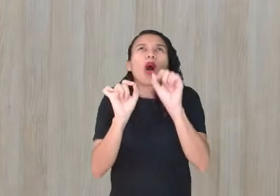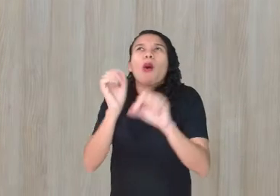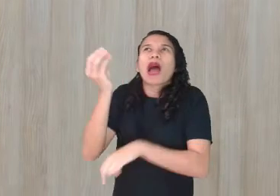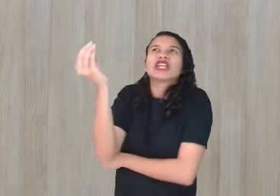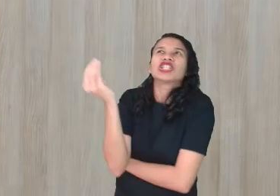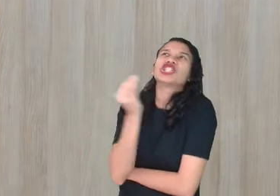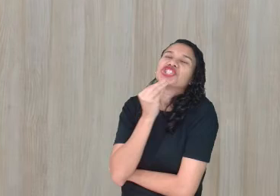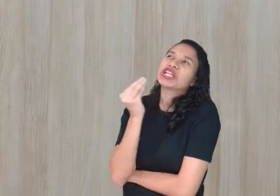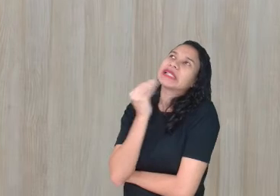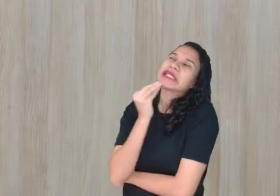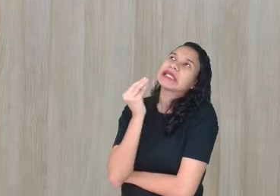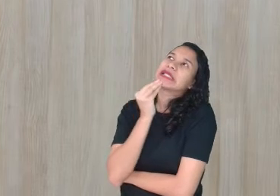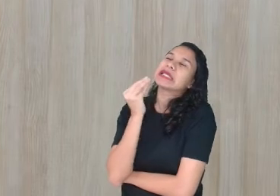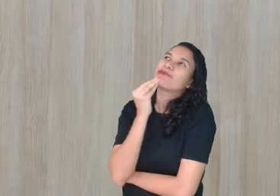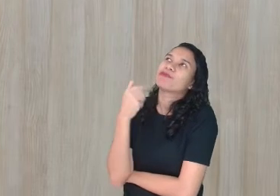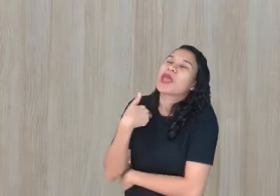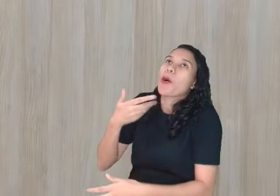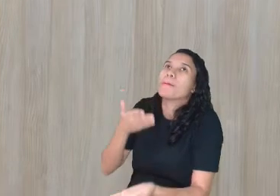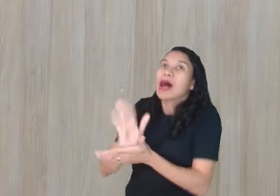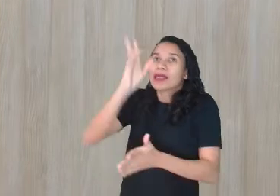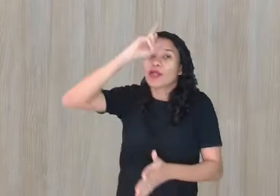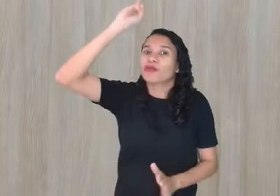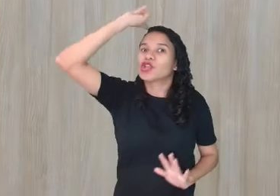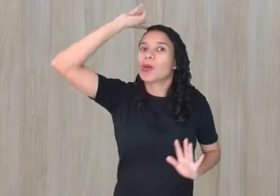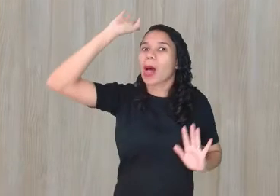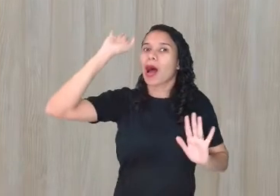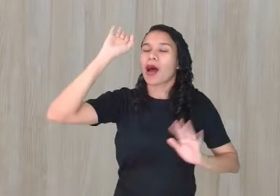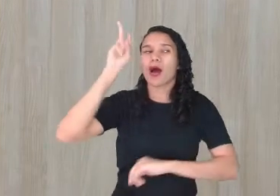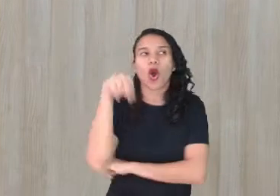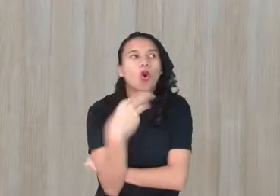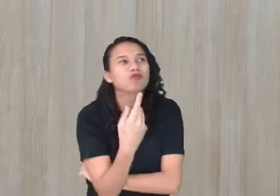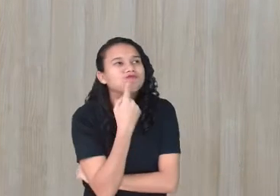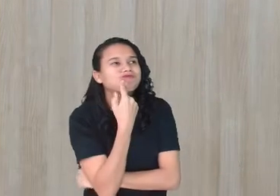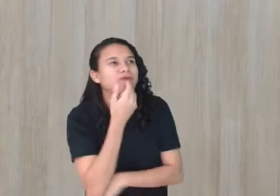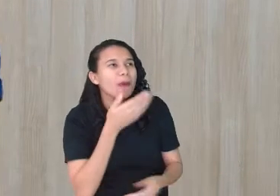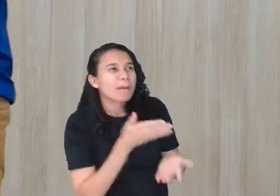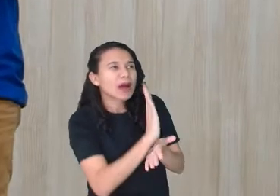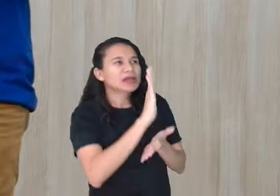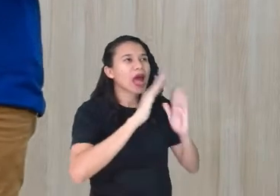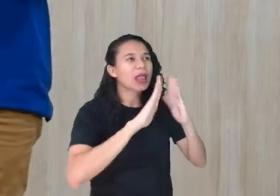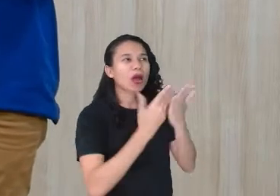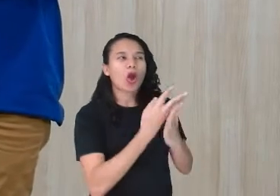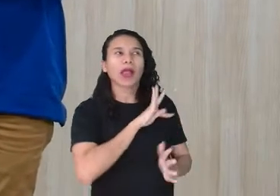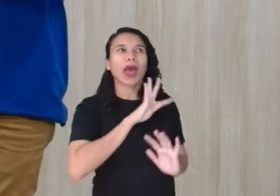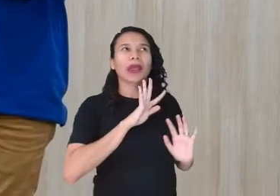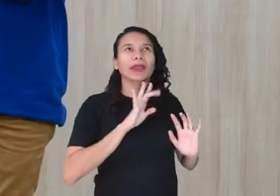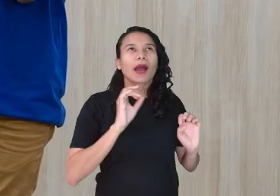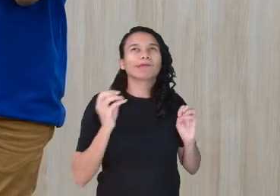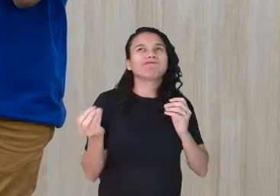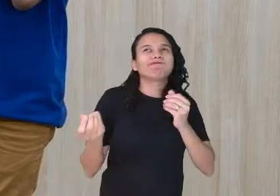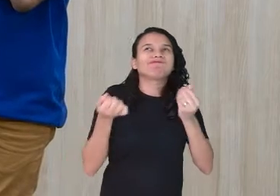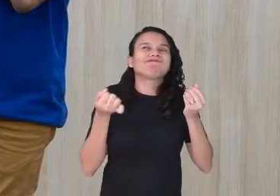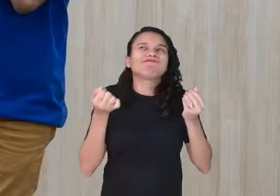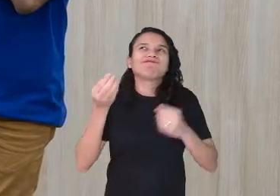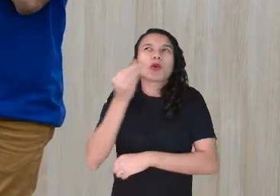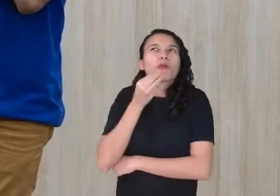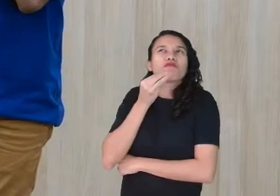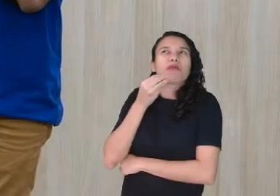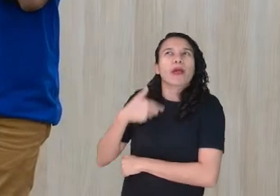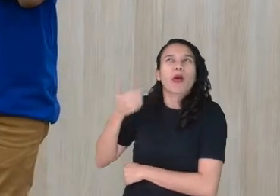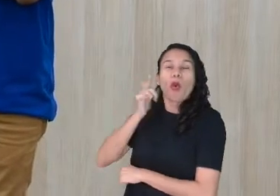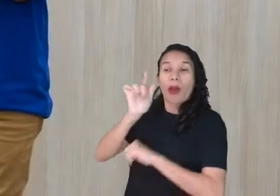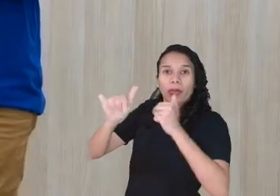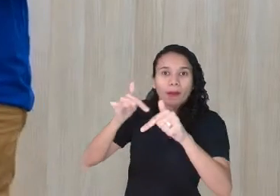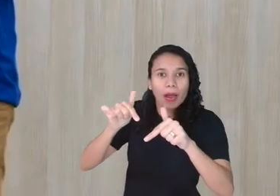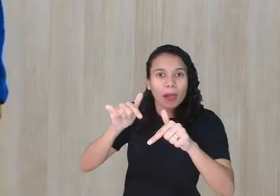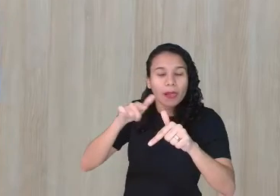probabilidade de eu passar no vestibular? De eu passar na escola técnica? De eu conseguir esse emprego? De